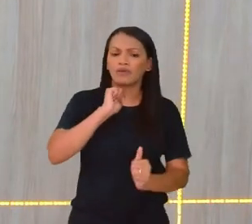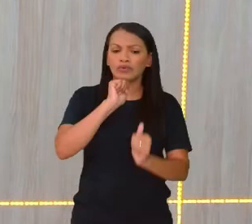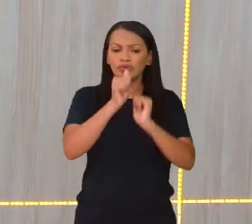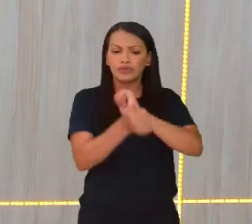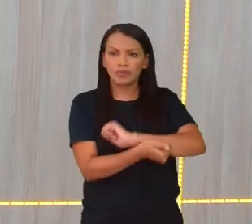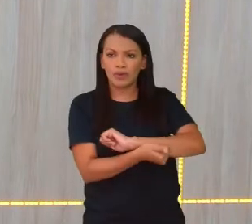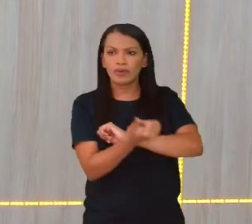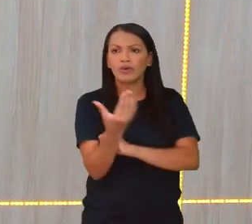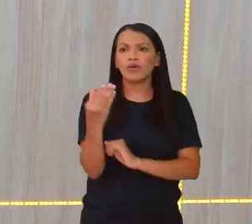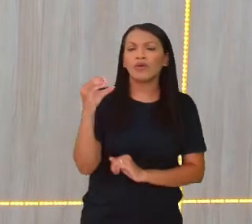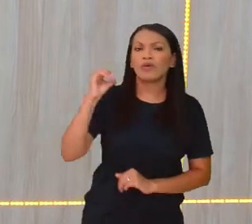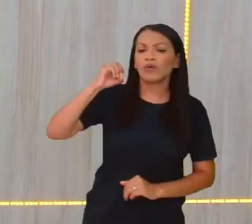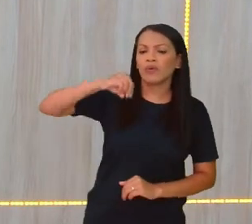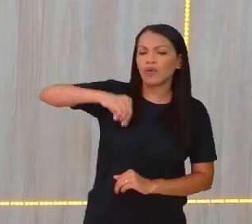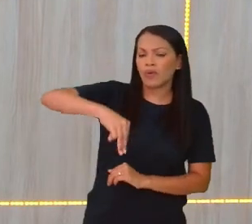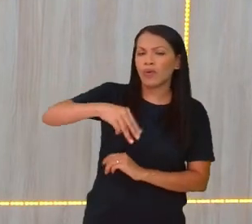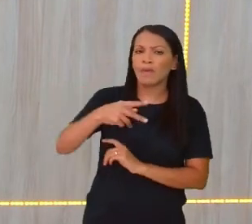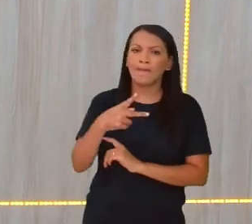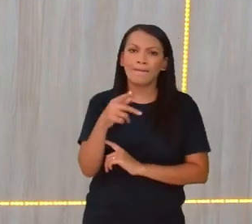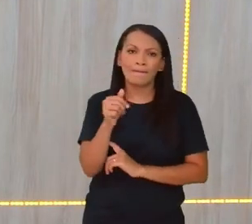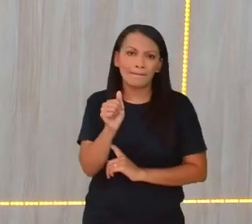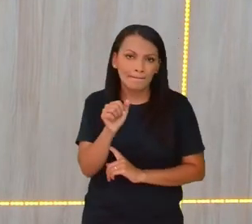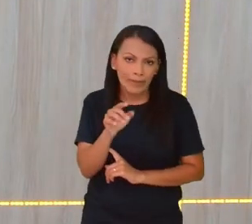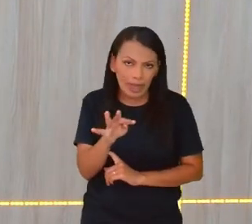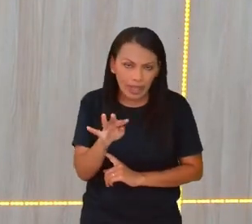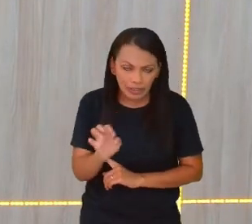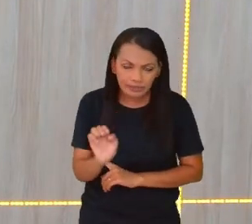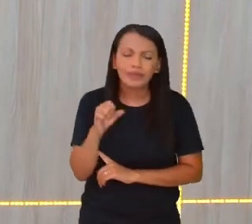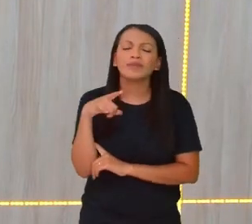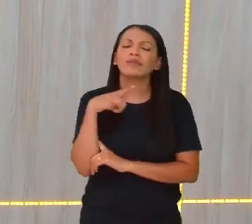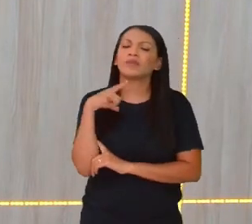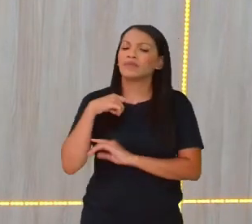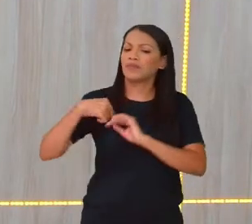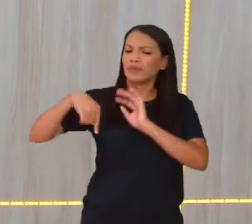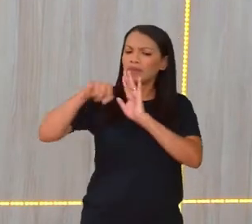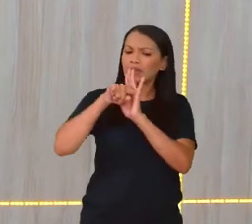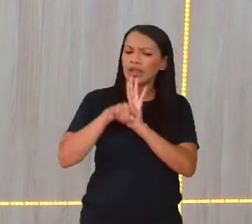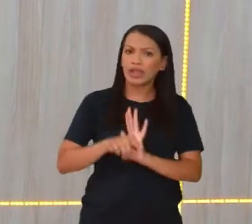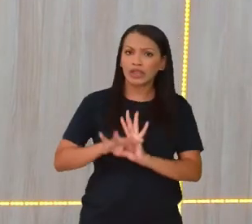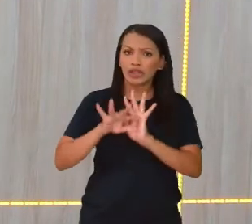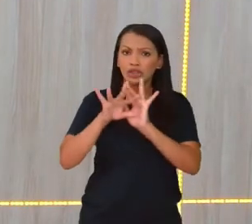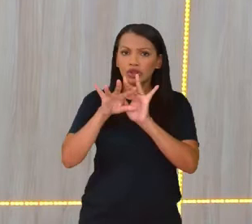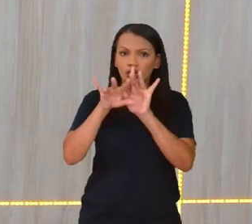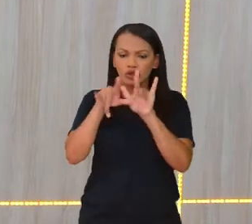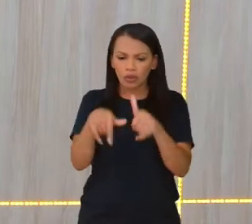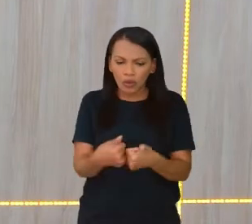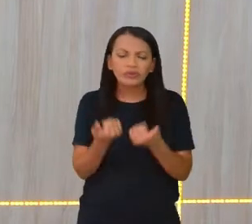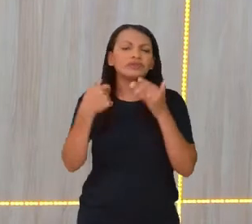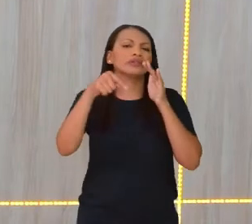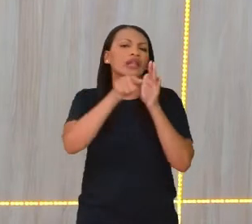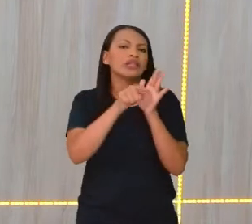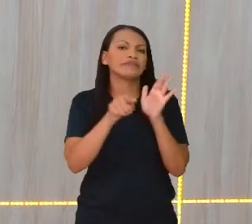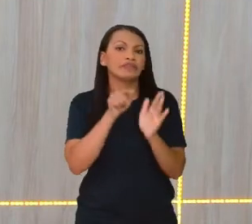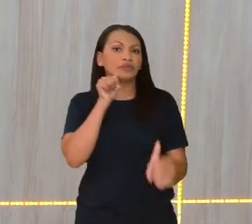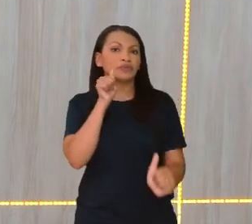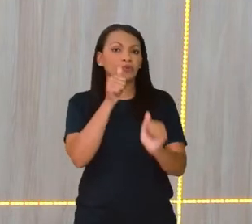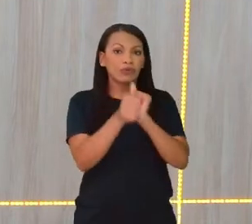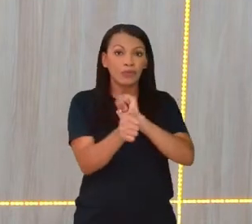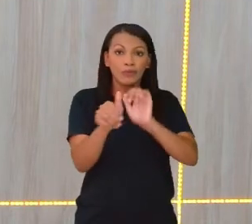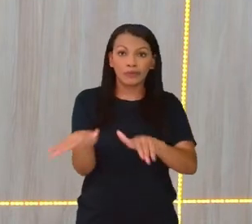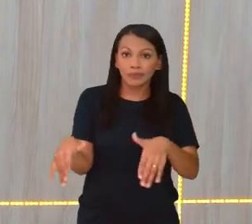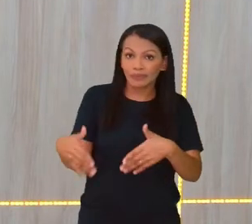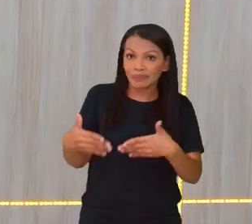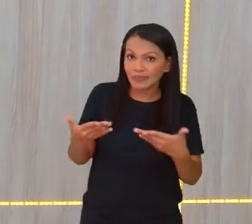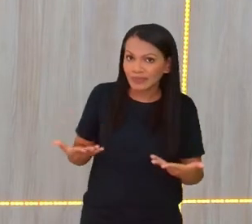de combate, uma das classificações aí dentro, né? De todas as classificações dos esportes.